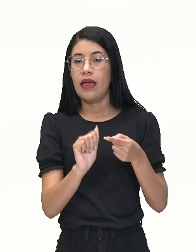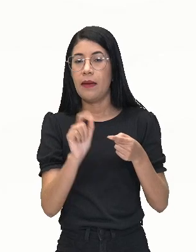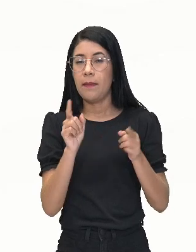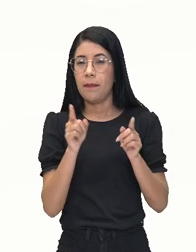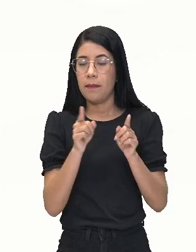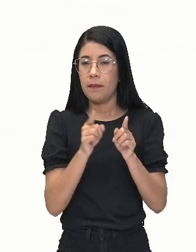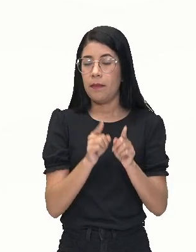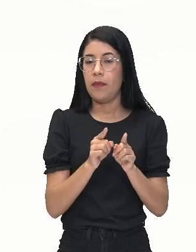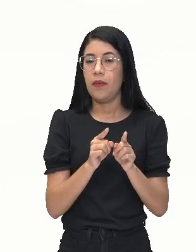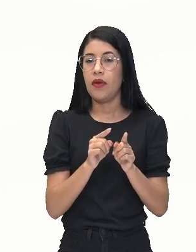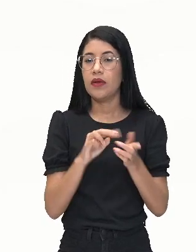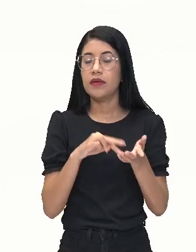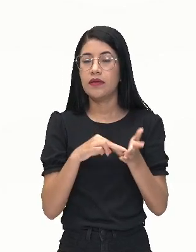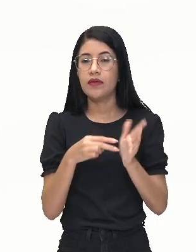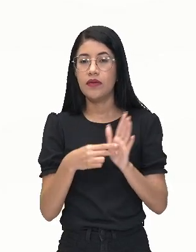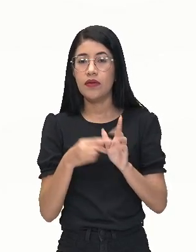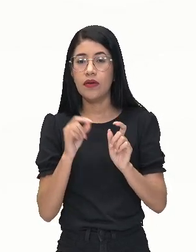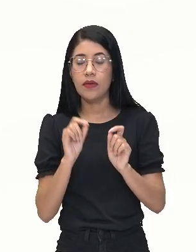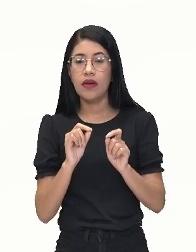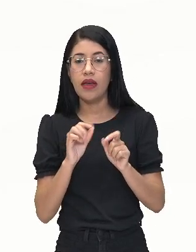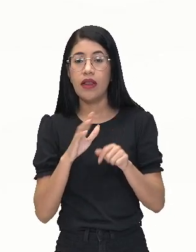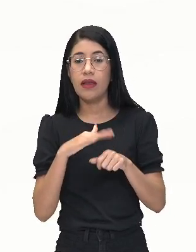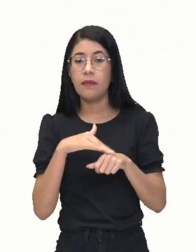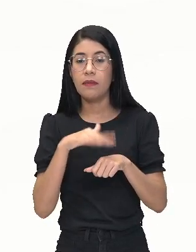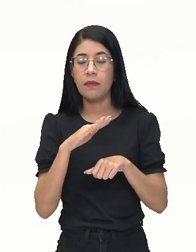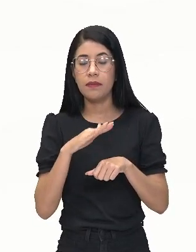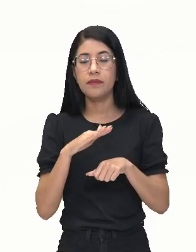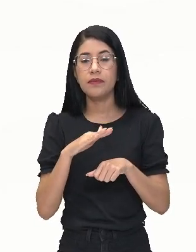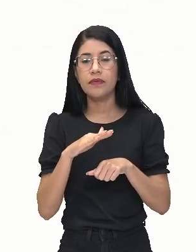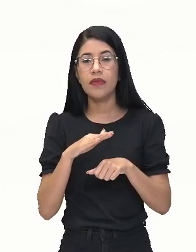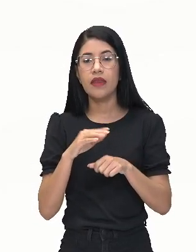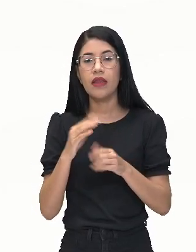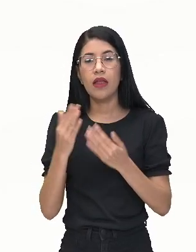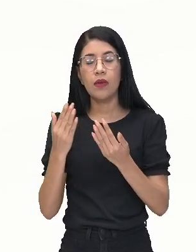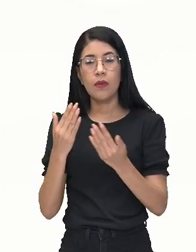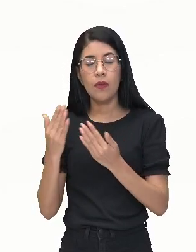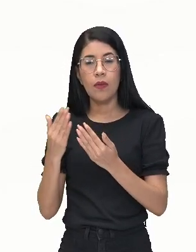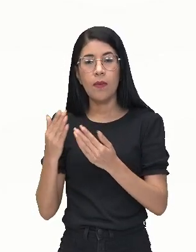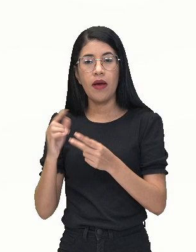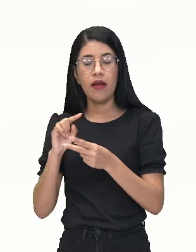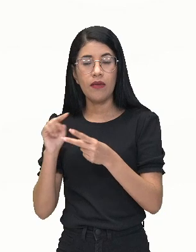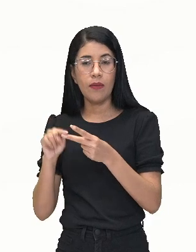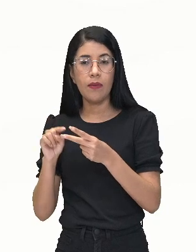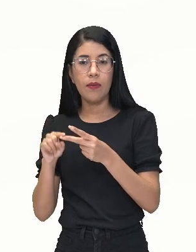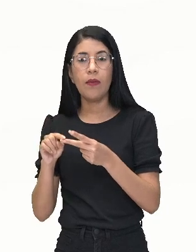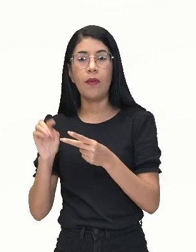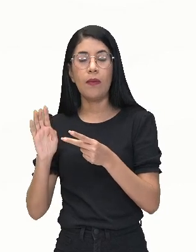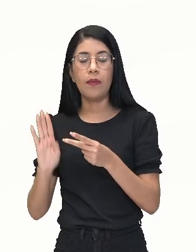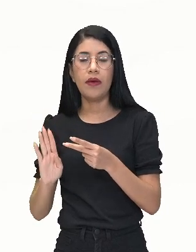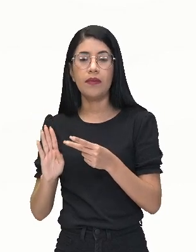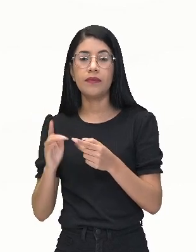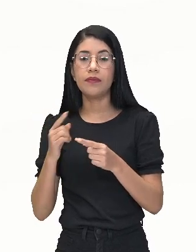ser menor, ela é maior do que essa escala, porque nessa primeira escala A,